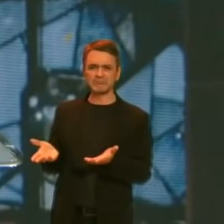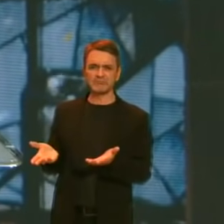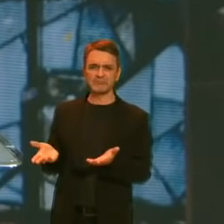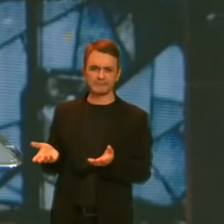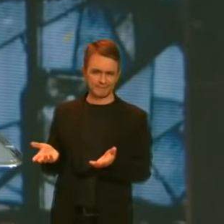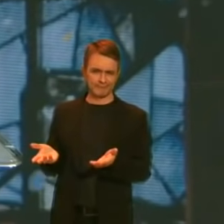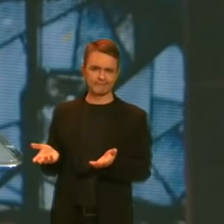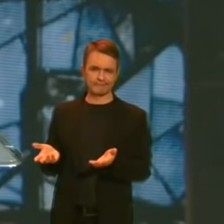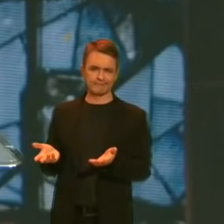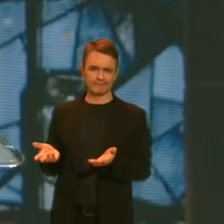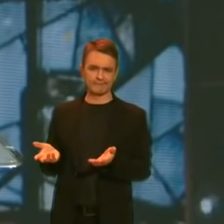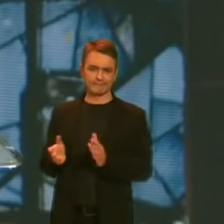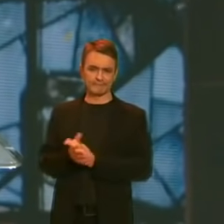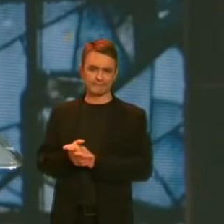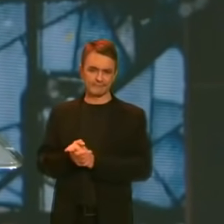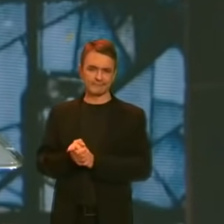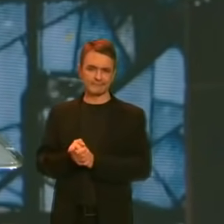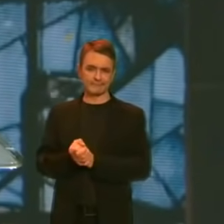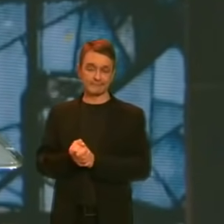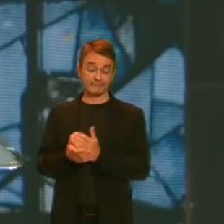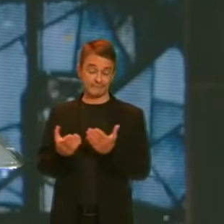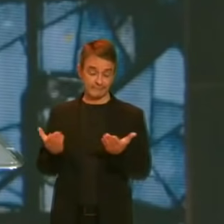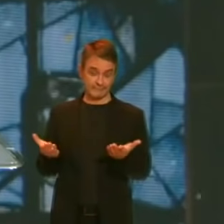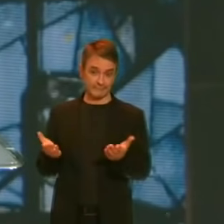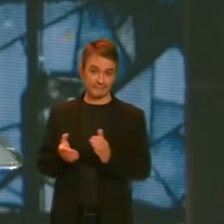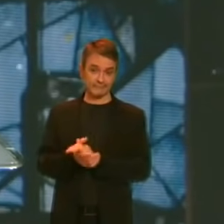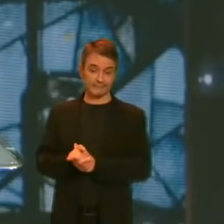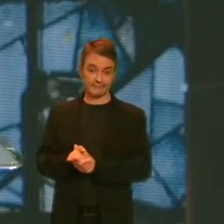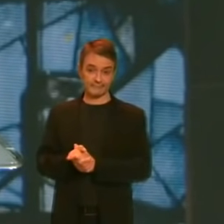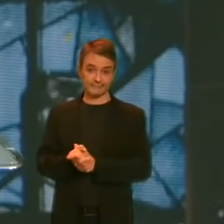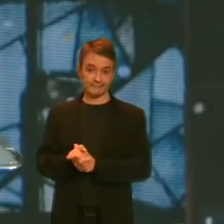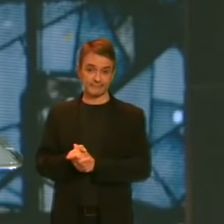Essa horda demoníaca que vai